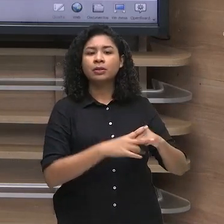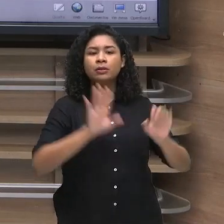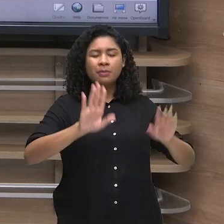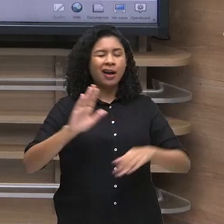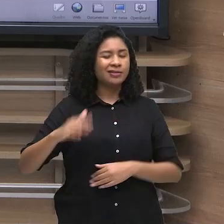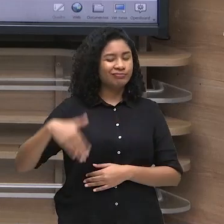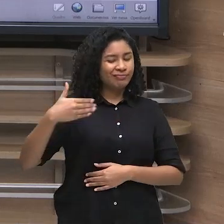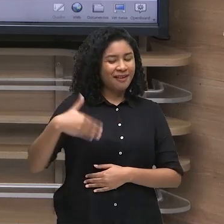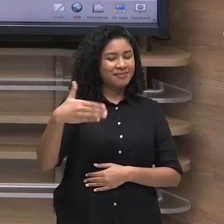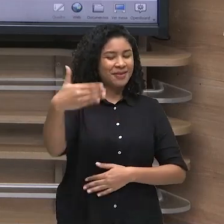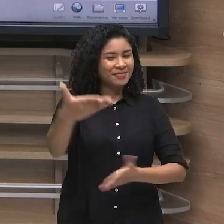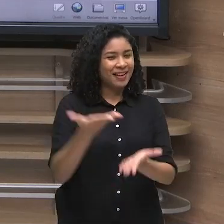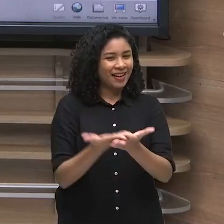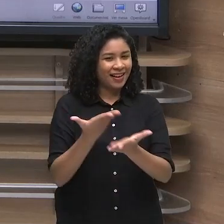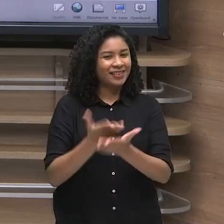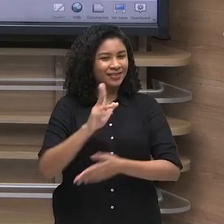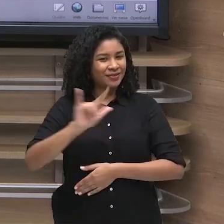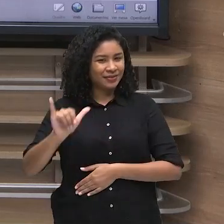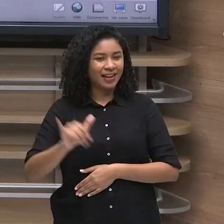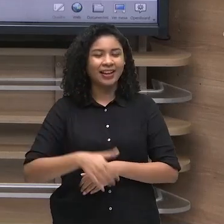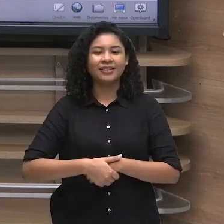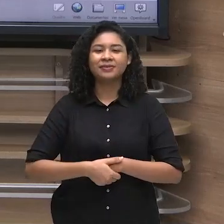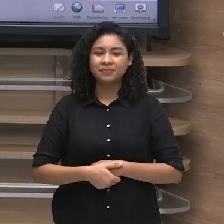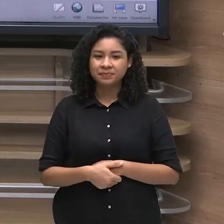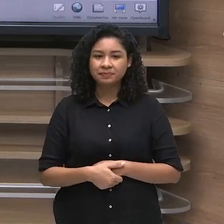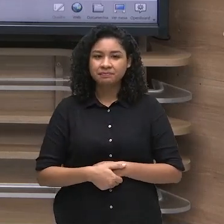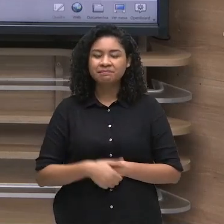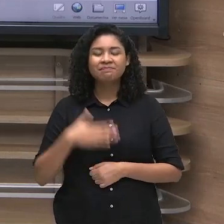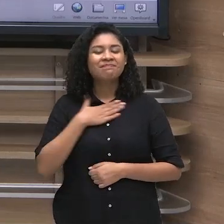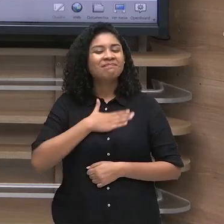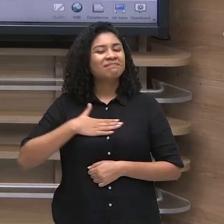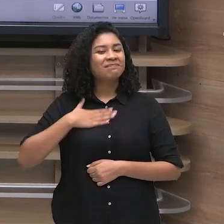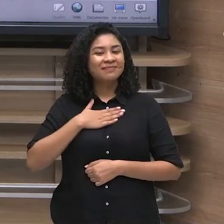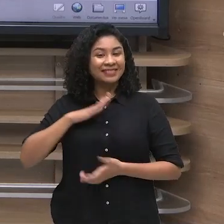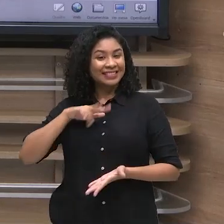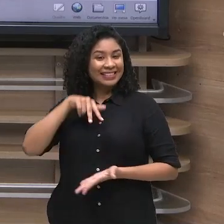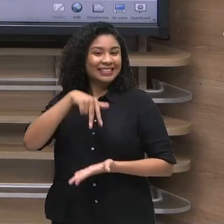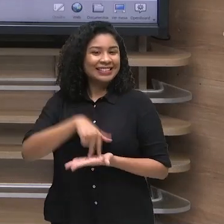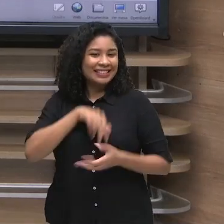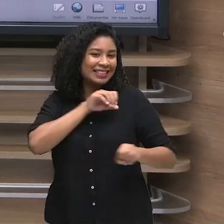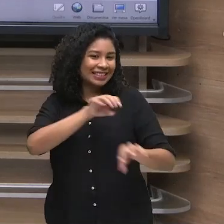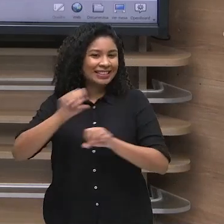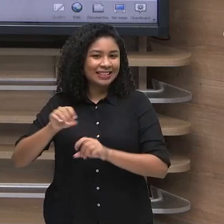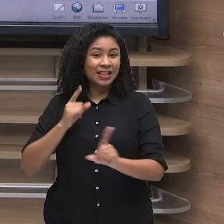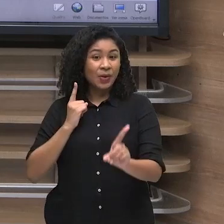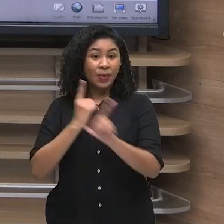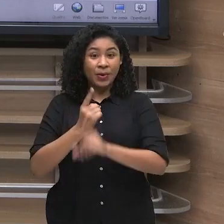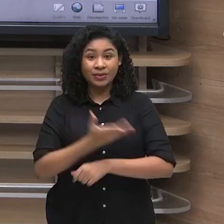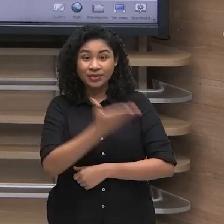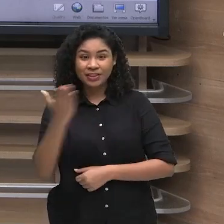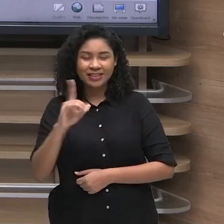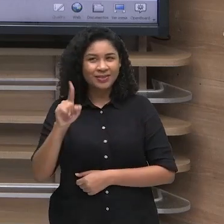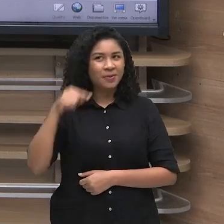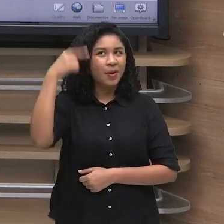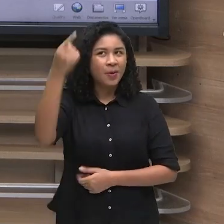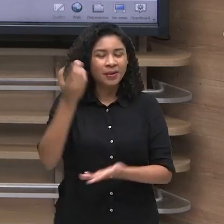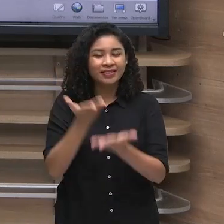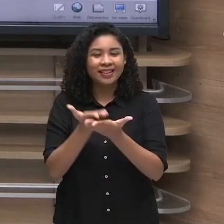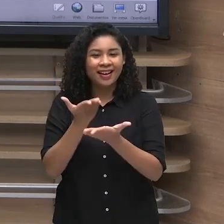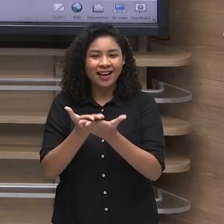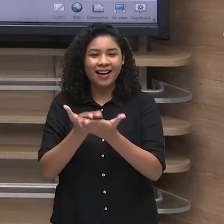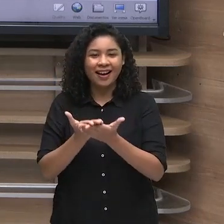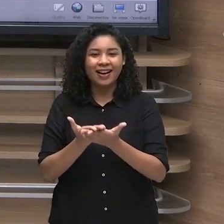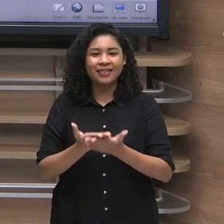nossas próximas aulas. Ok, queridos? Prazer imenso estar aqui e eu encontro vocês numa próxima aula, se Deus